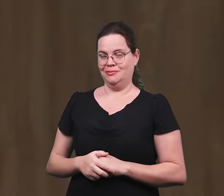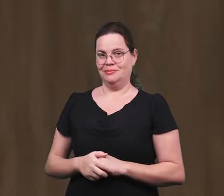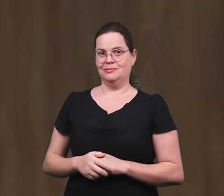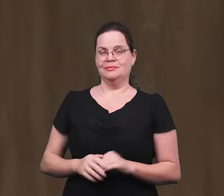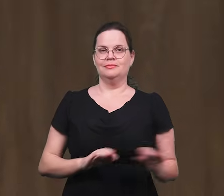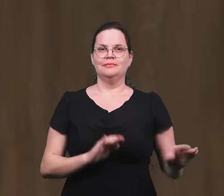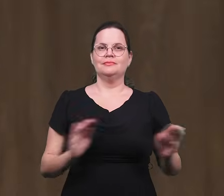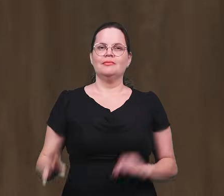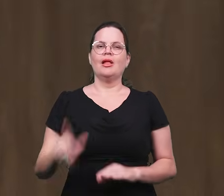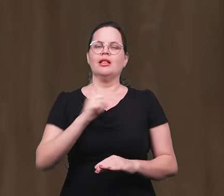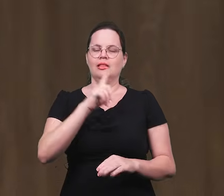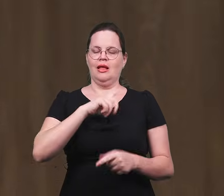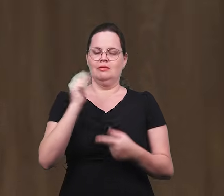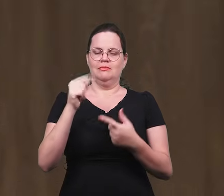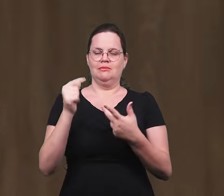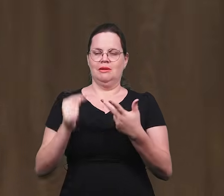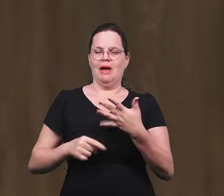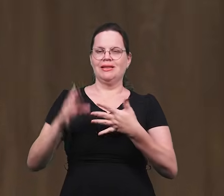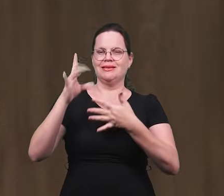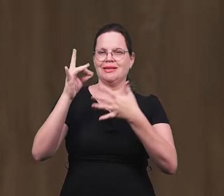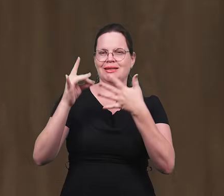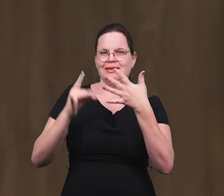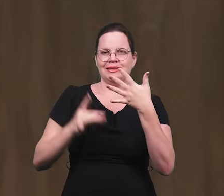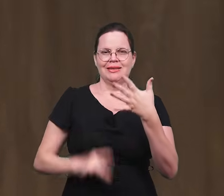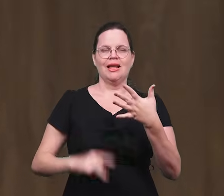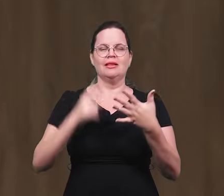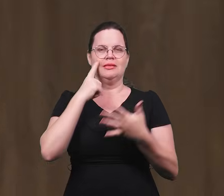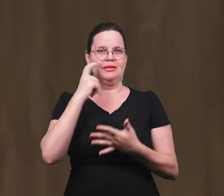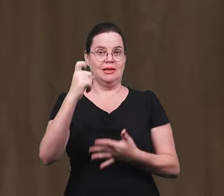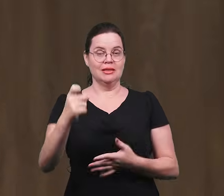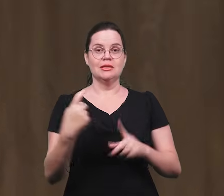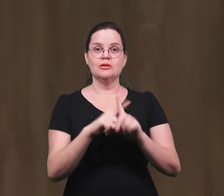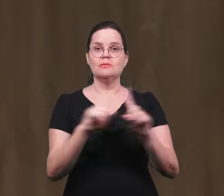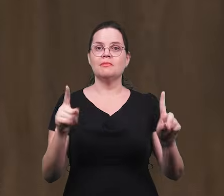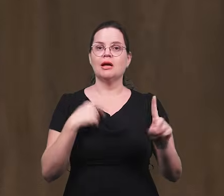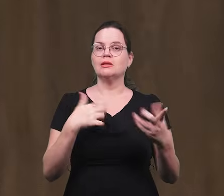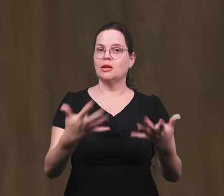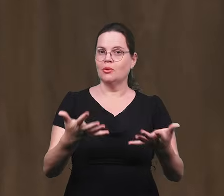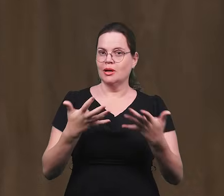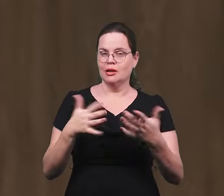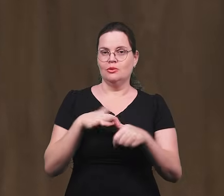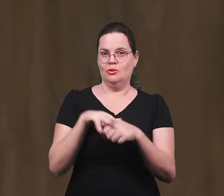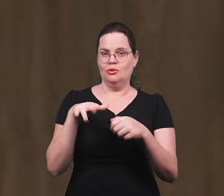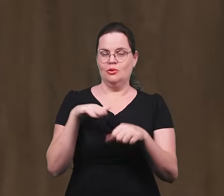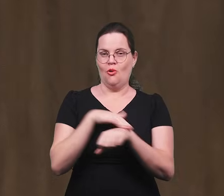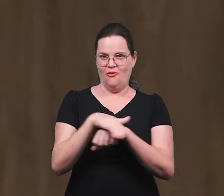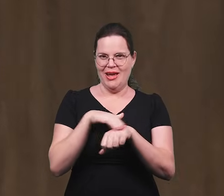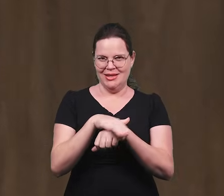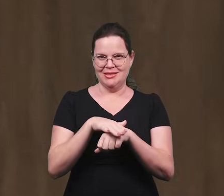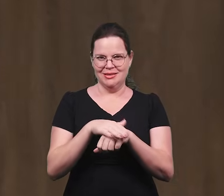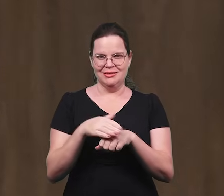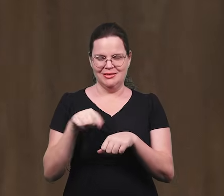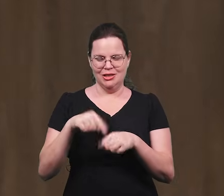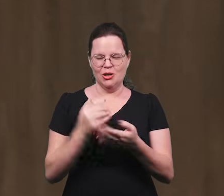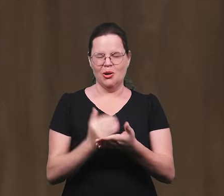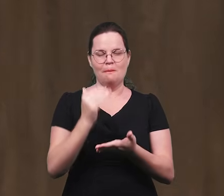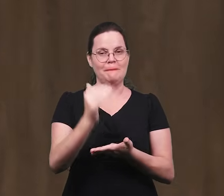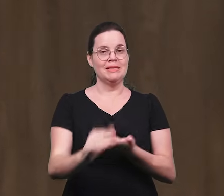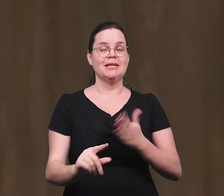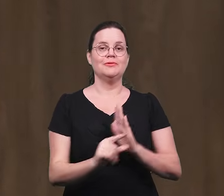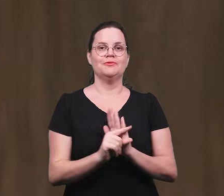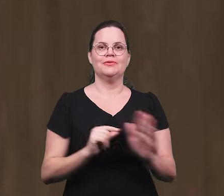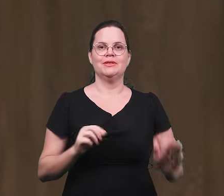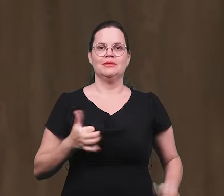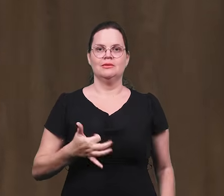um aspecto, tem vários aspectos aqui interessantes, mas eu queria iniciar essa nossa conversa aqui